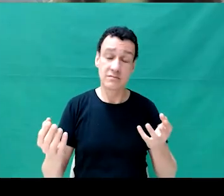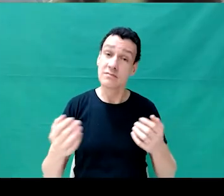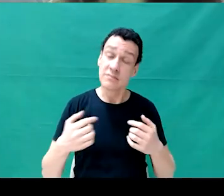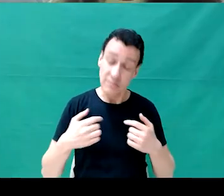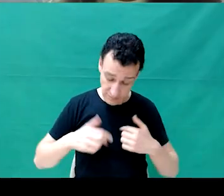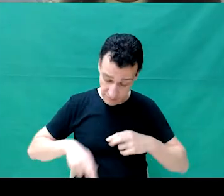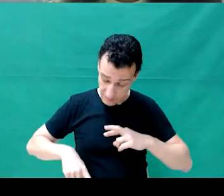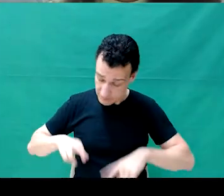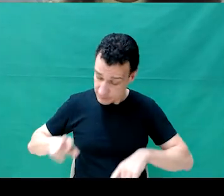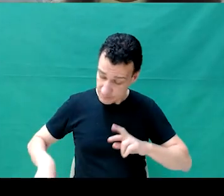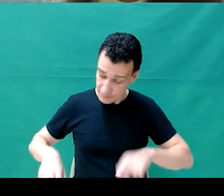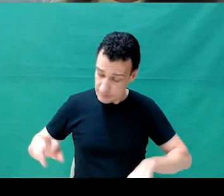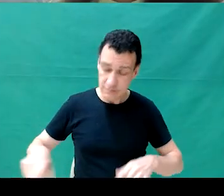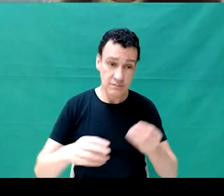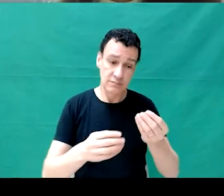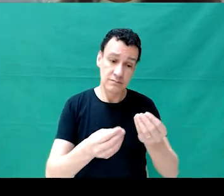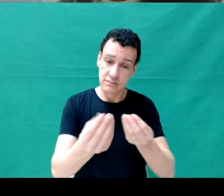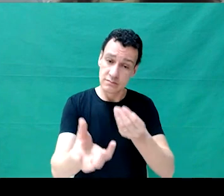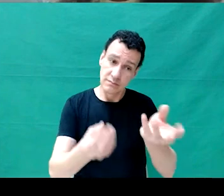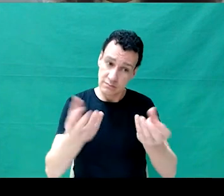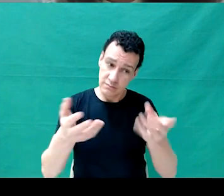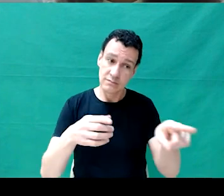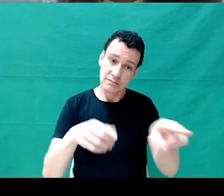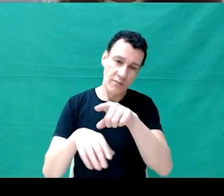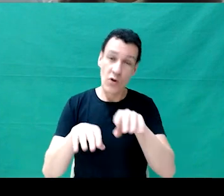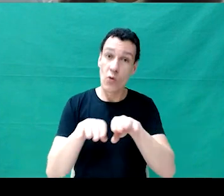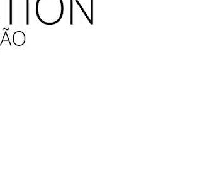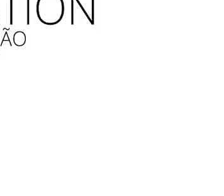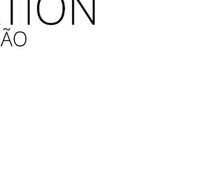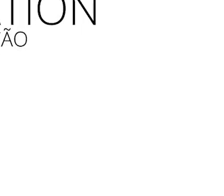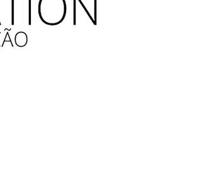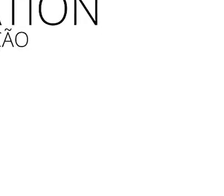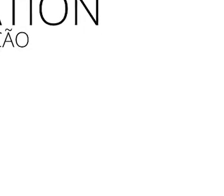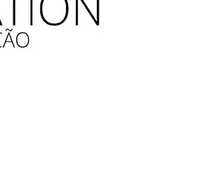mas adequando a nossa realidade. Muito obrigada, gente.